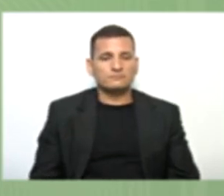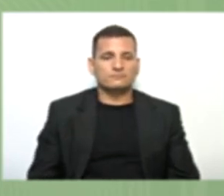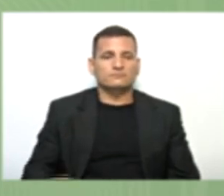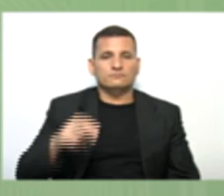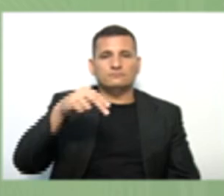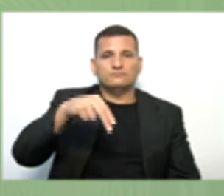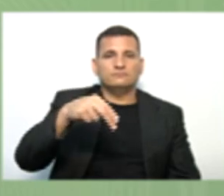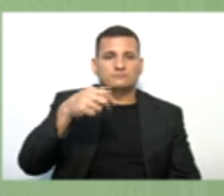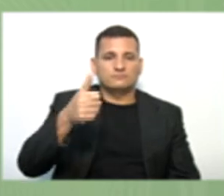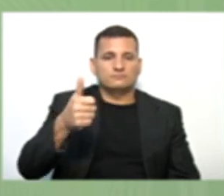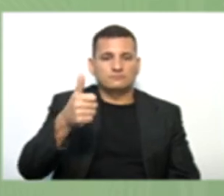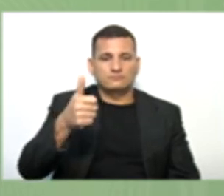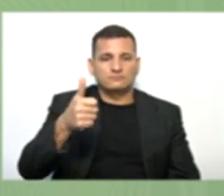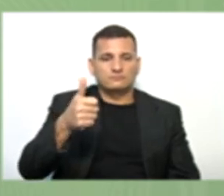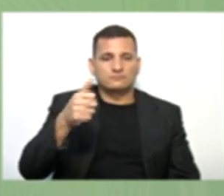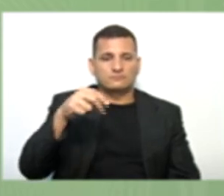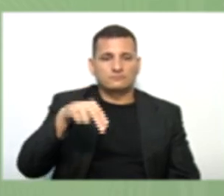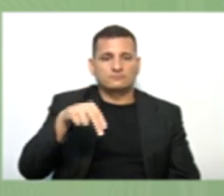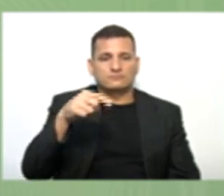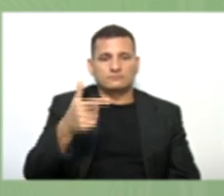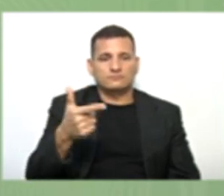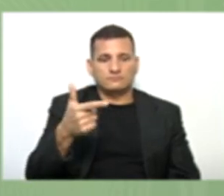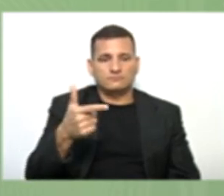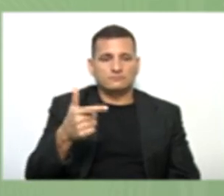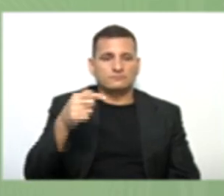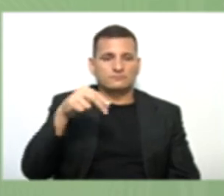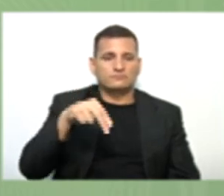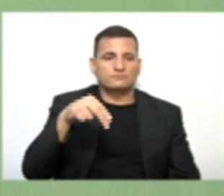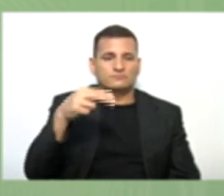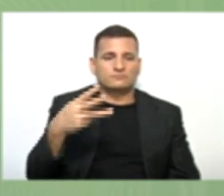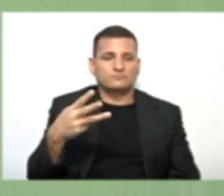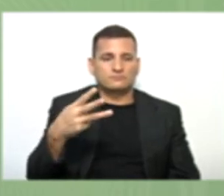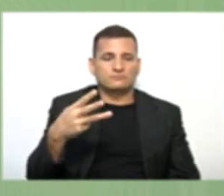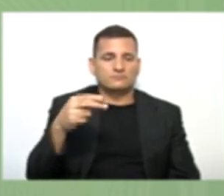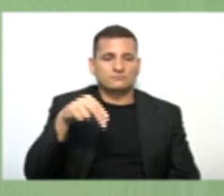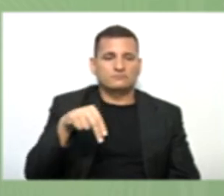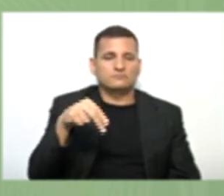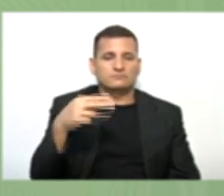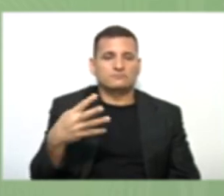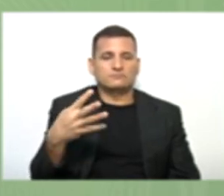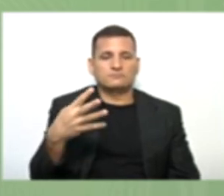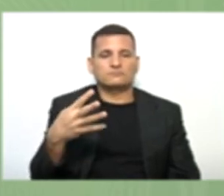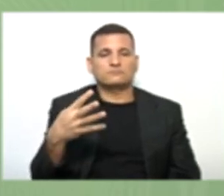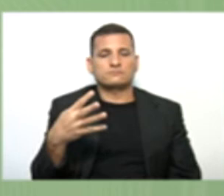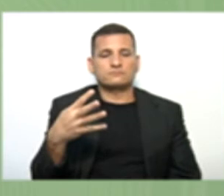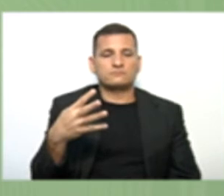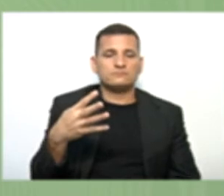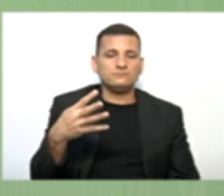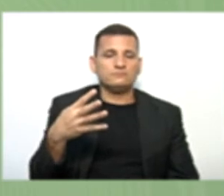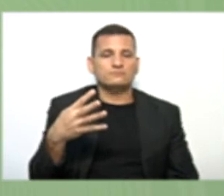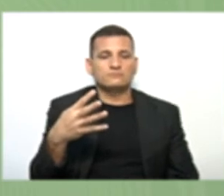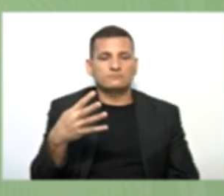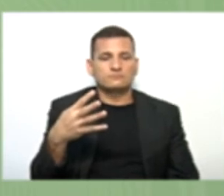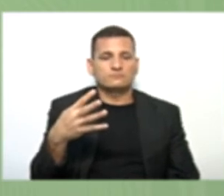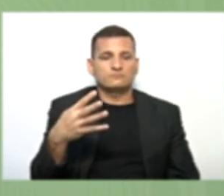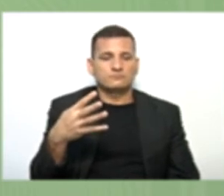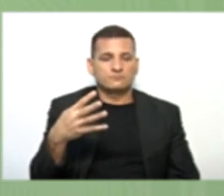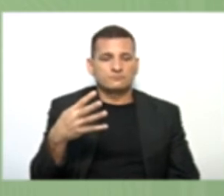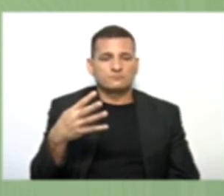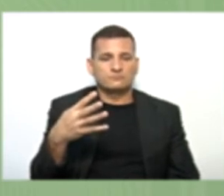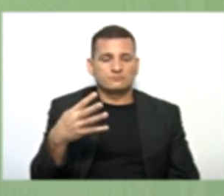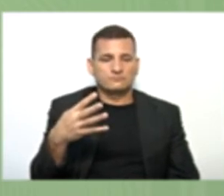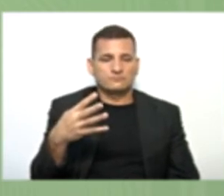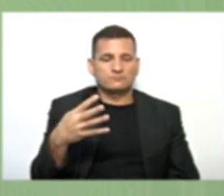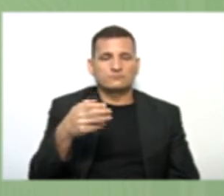N1... N2, N3, N4. Isso aqui são entrada para